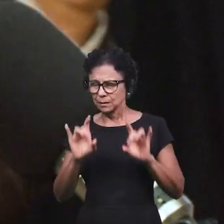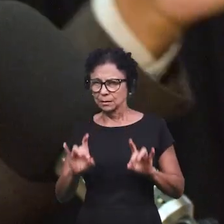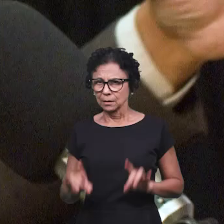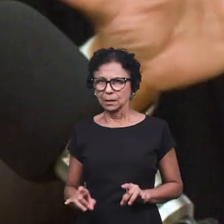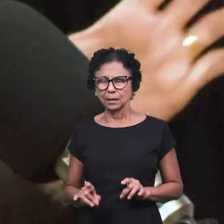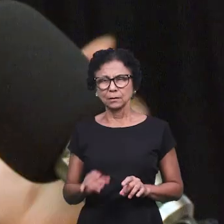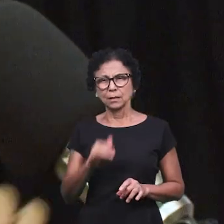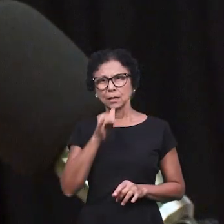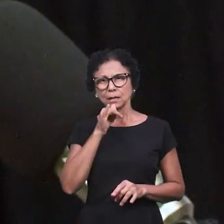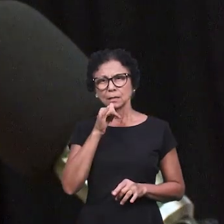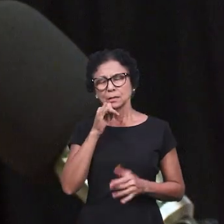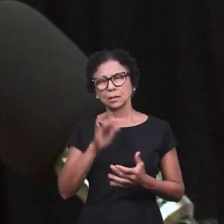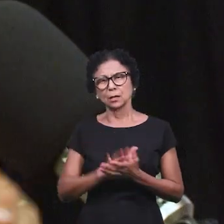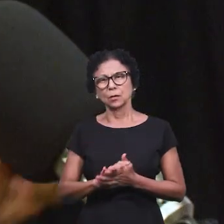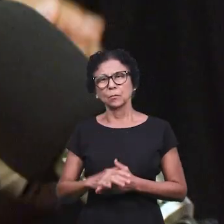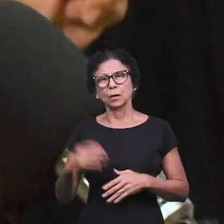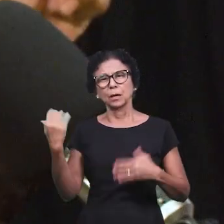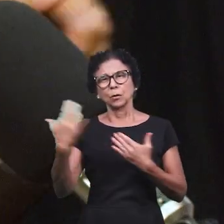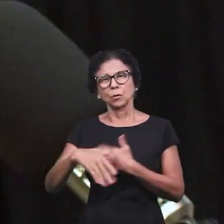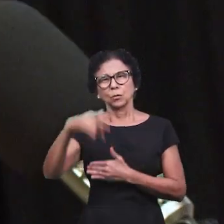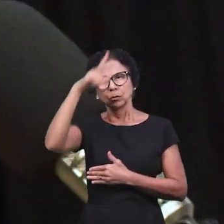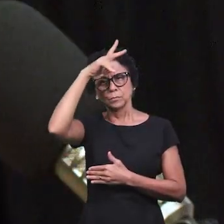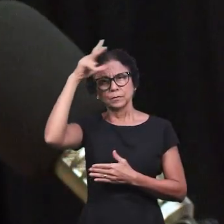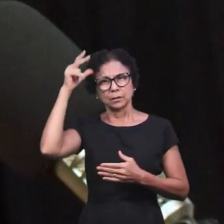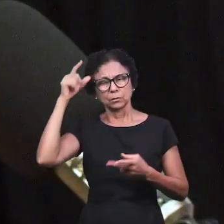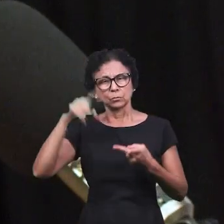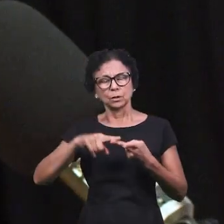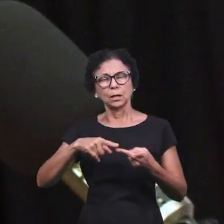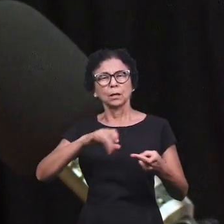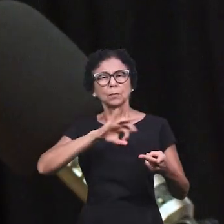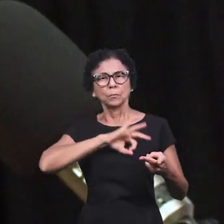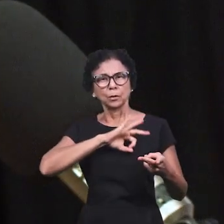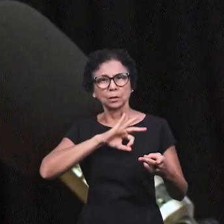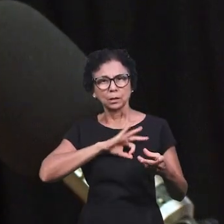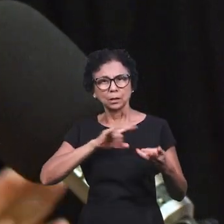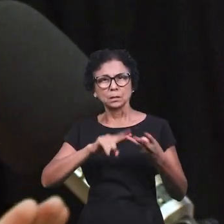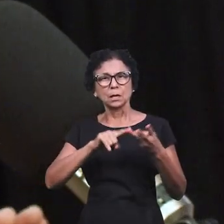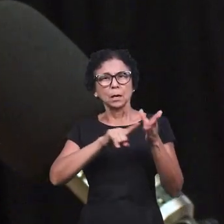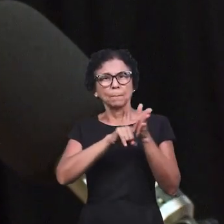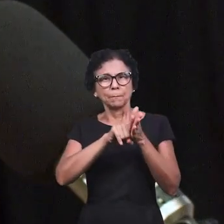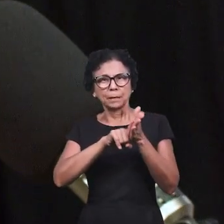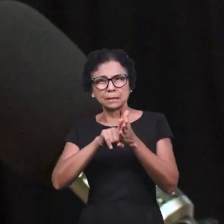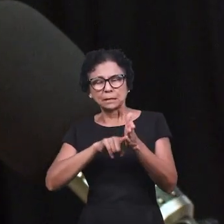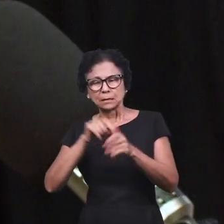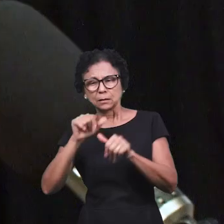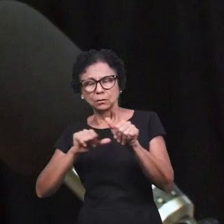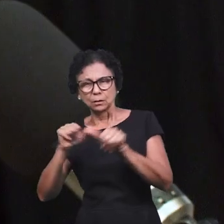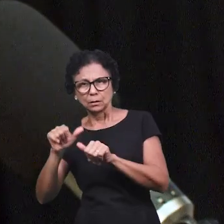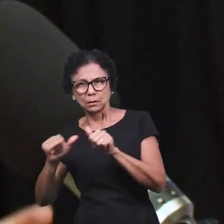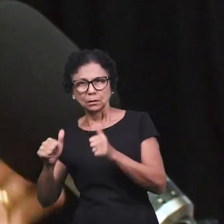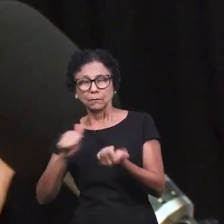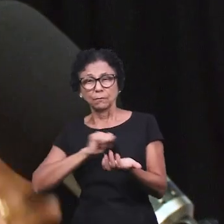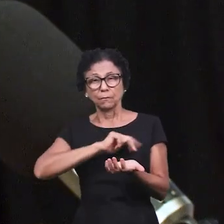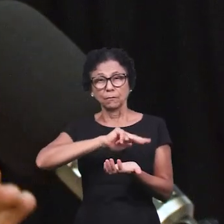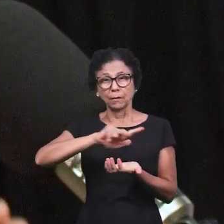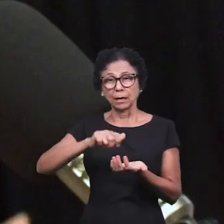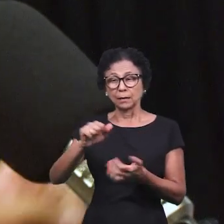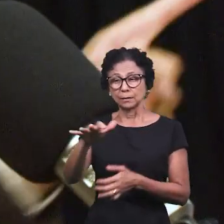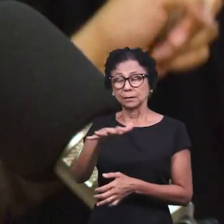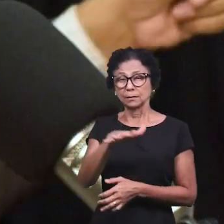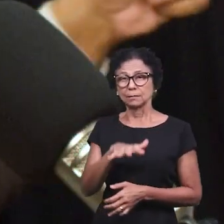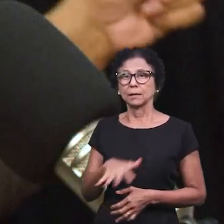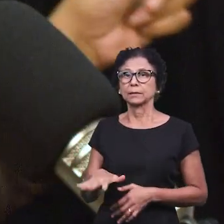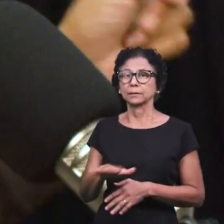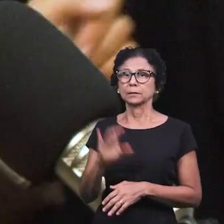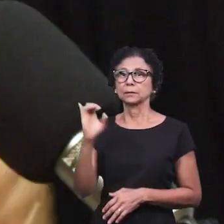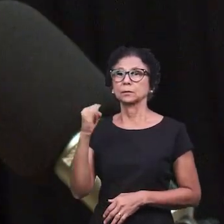da prefeitura, vê concurso de polícia, concurso de auditor, aí ele quer fazer concurso para todas as áreas, né? Então é importante você